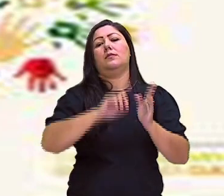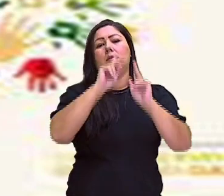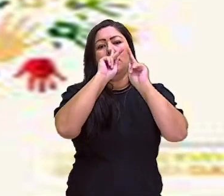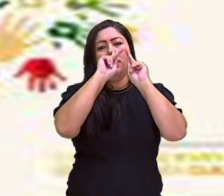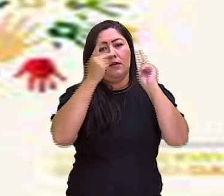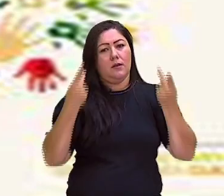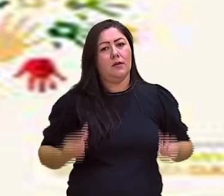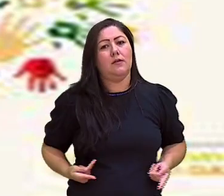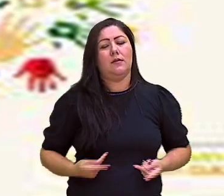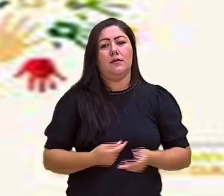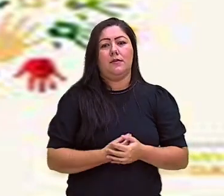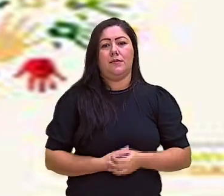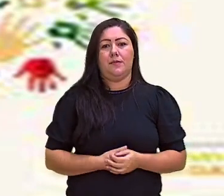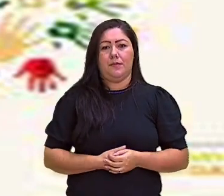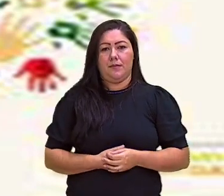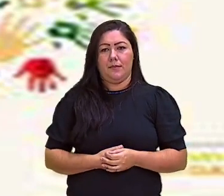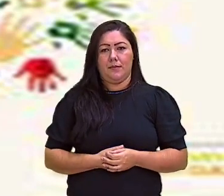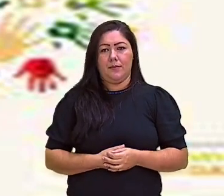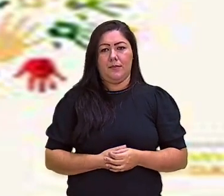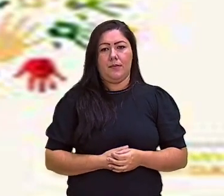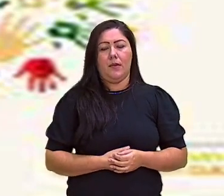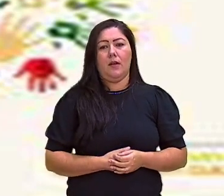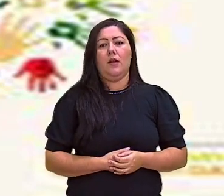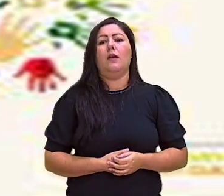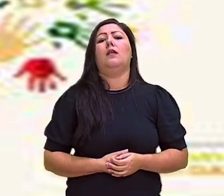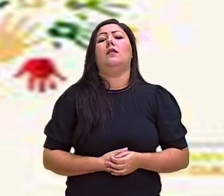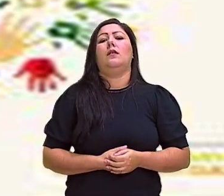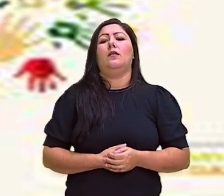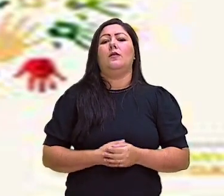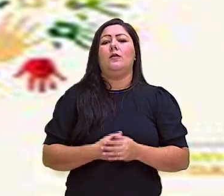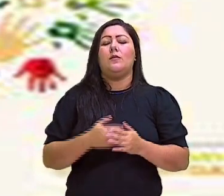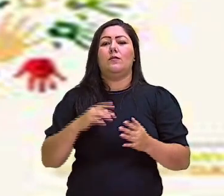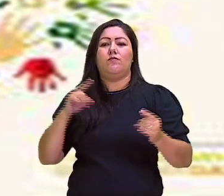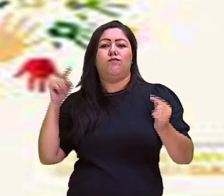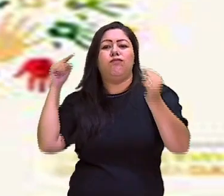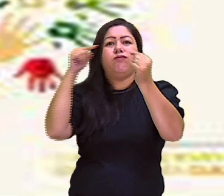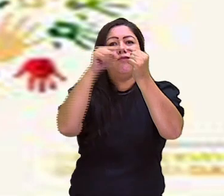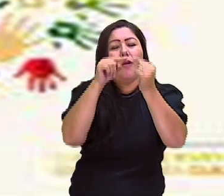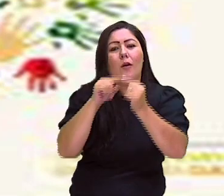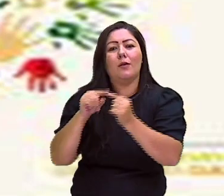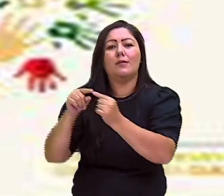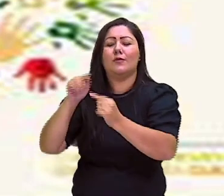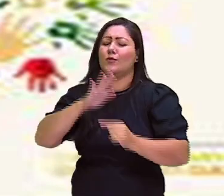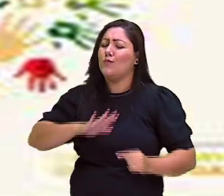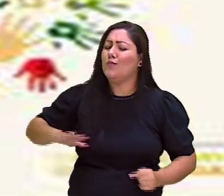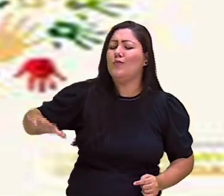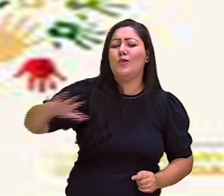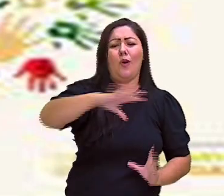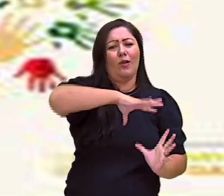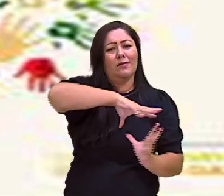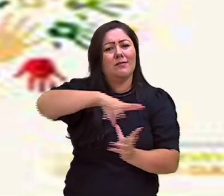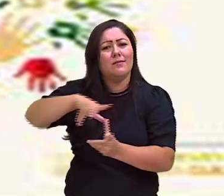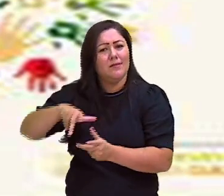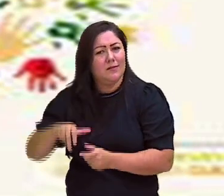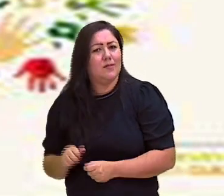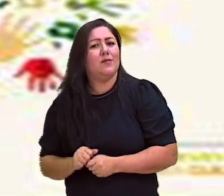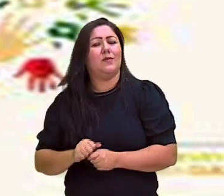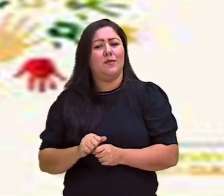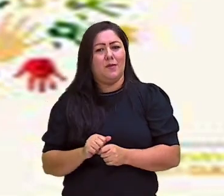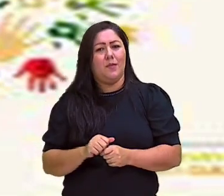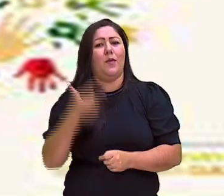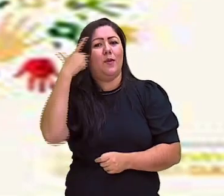Humanos como o ideal comum a ser atingido por todos os povos, todas as